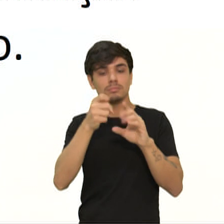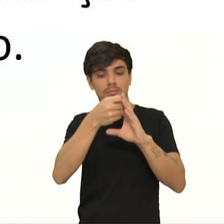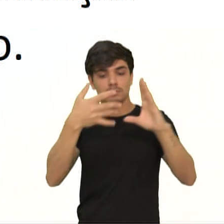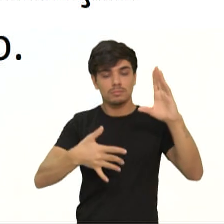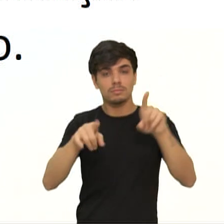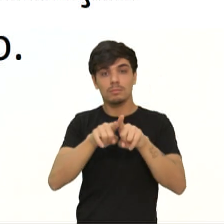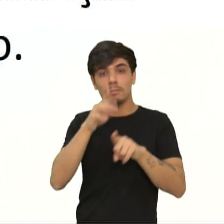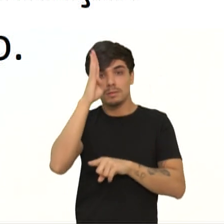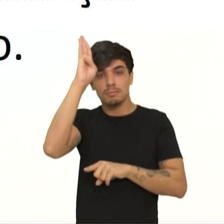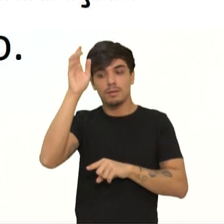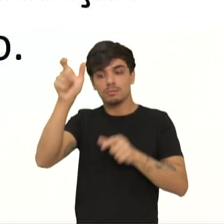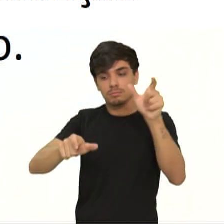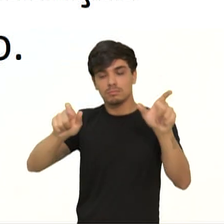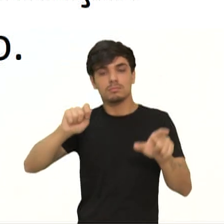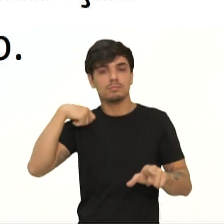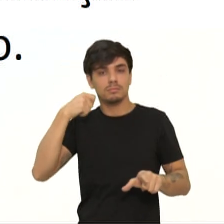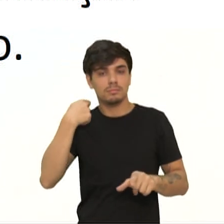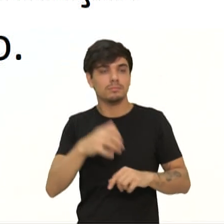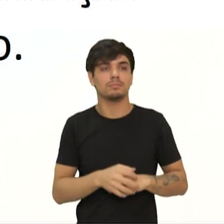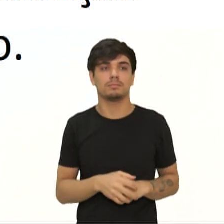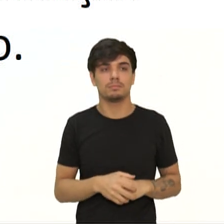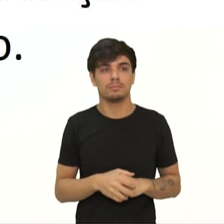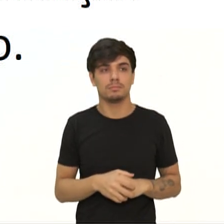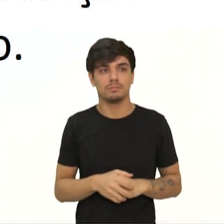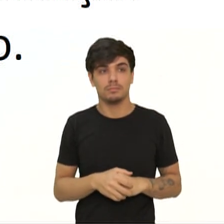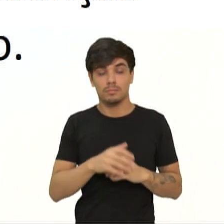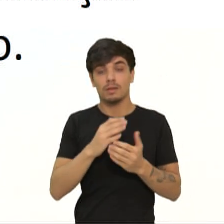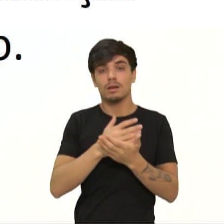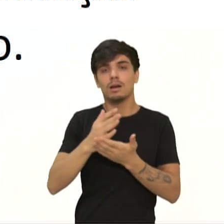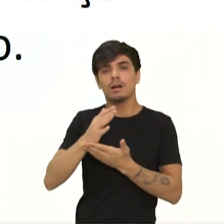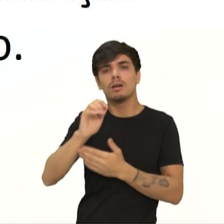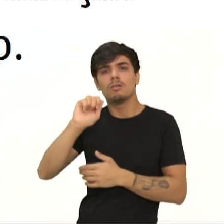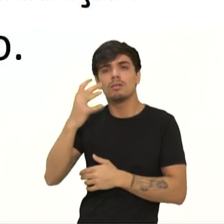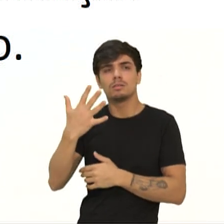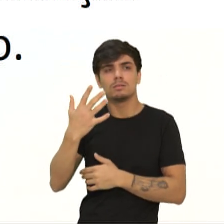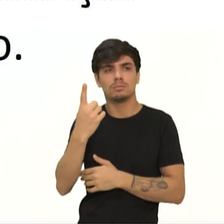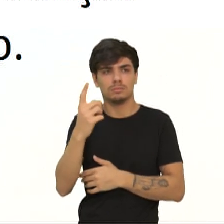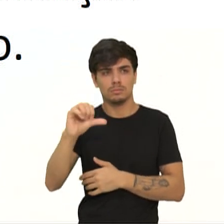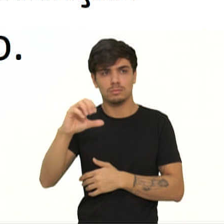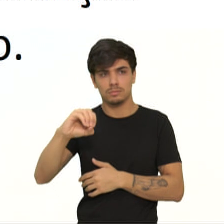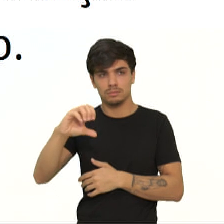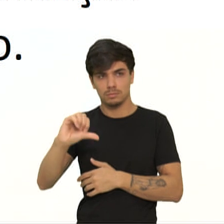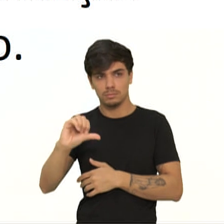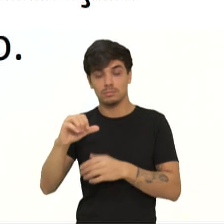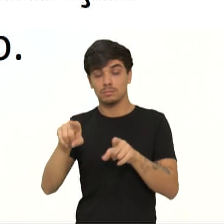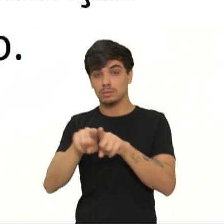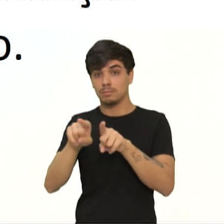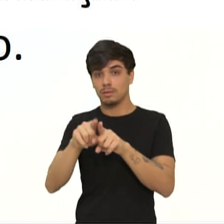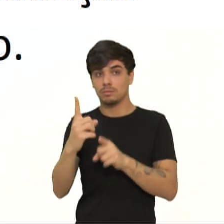Futurismo é um movimento que aconteceu entre 1909 a 1918 na Itália.